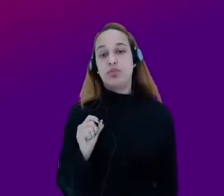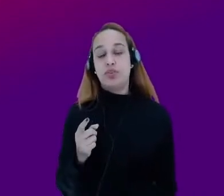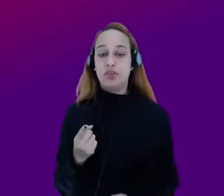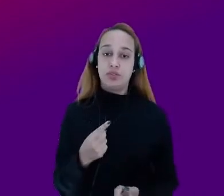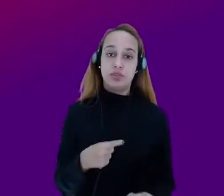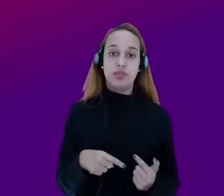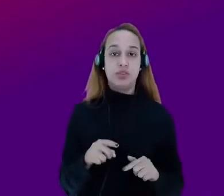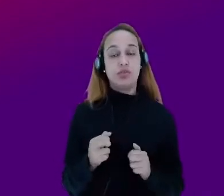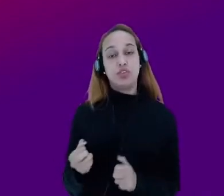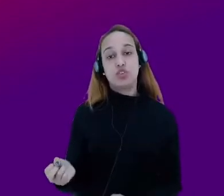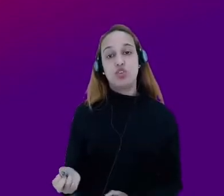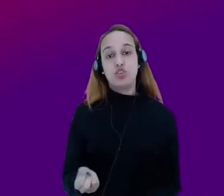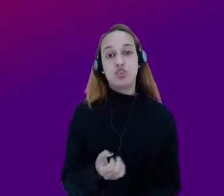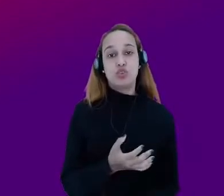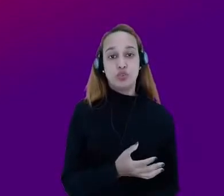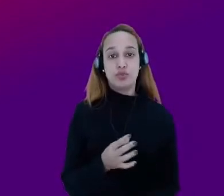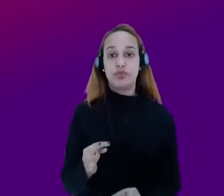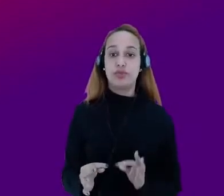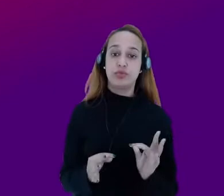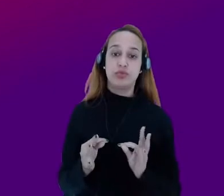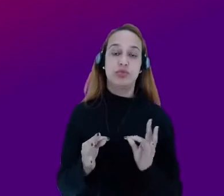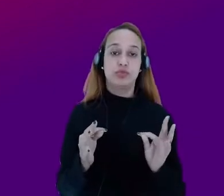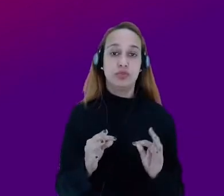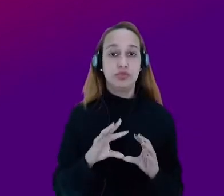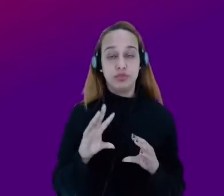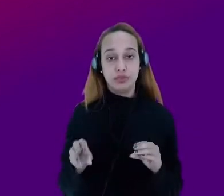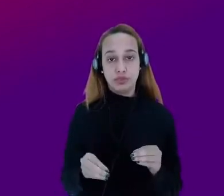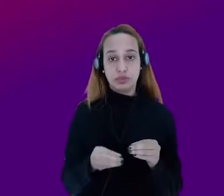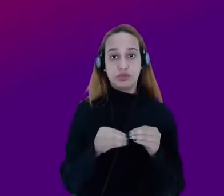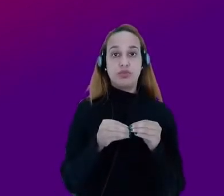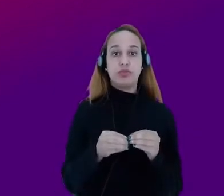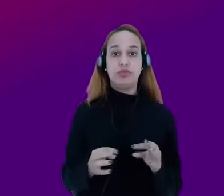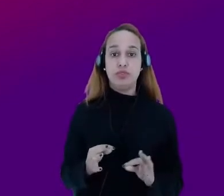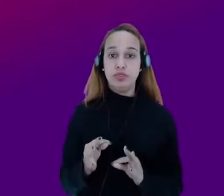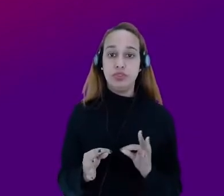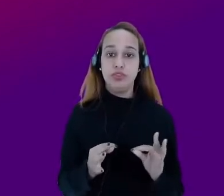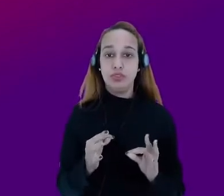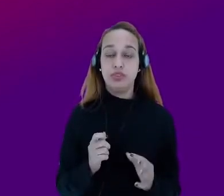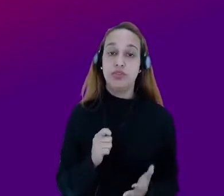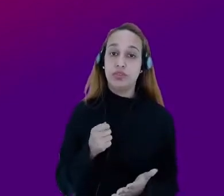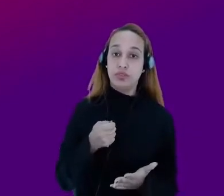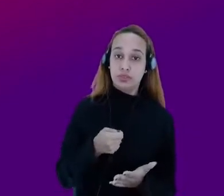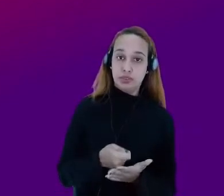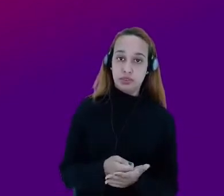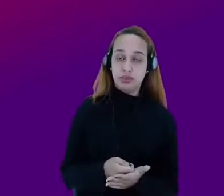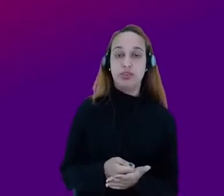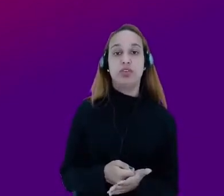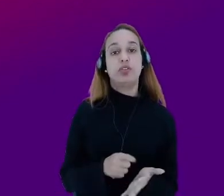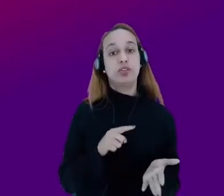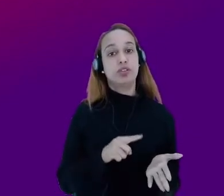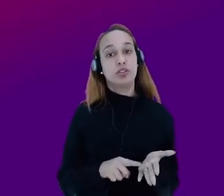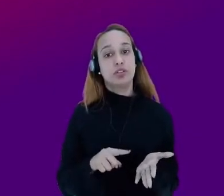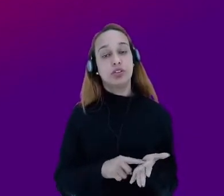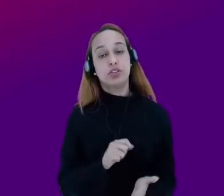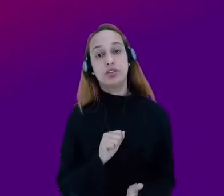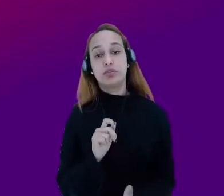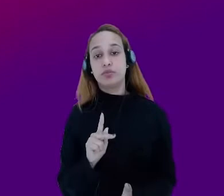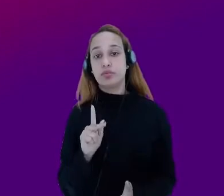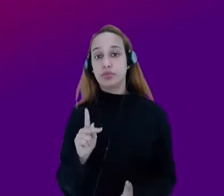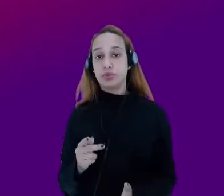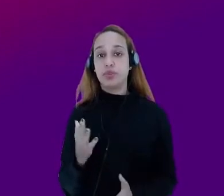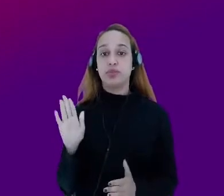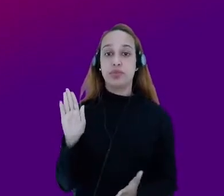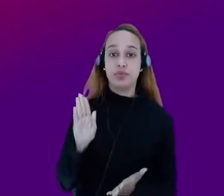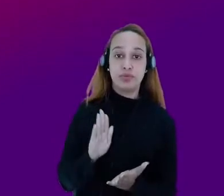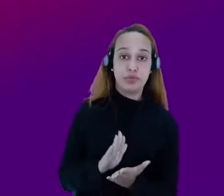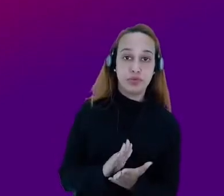novas tecnologias. Então, a implementação de tecnologias de pagamento via aplicativo, aproximação,